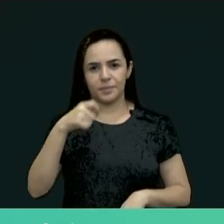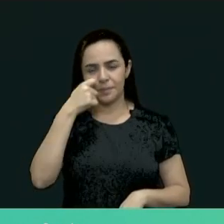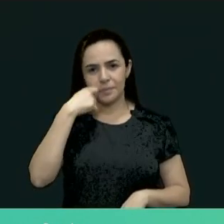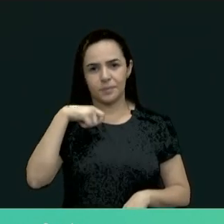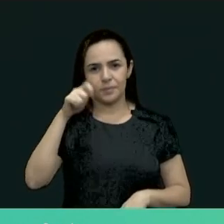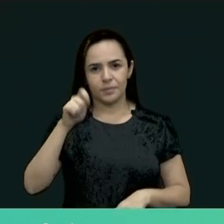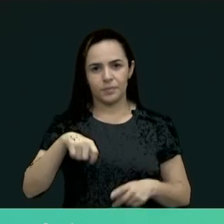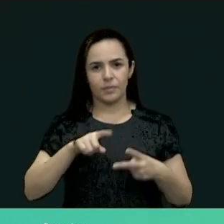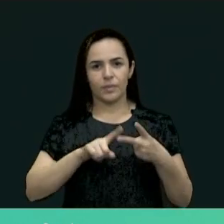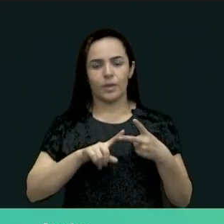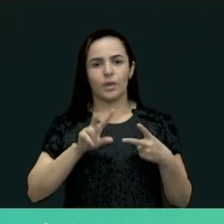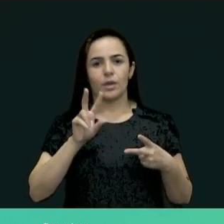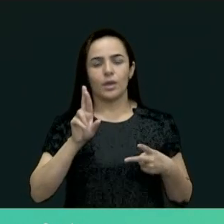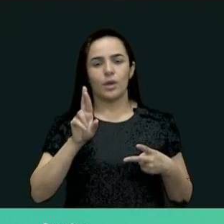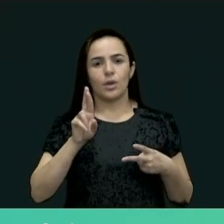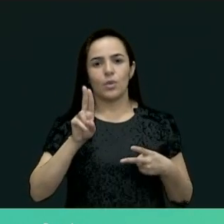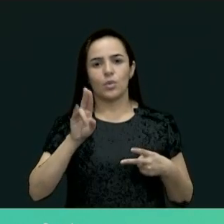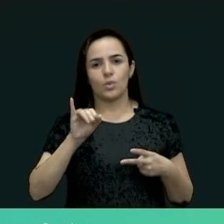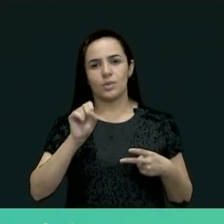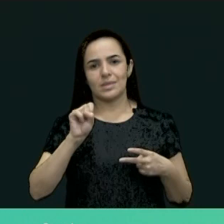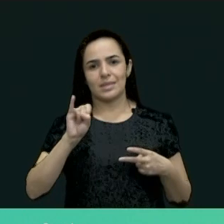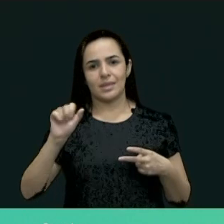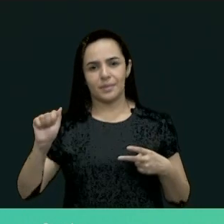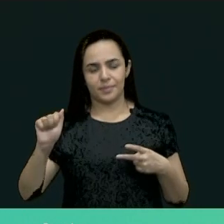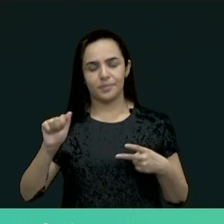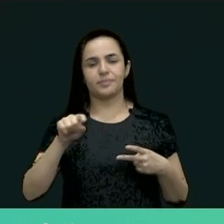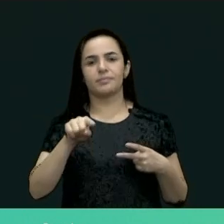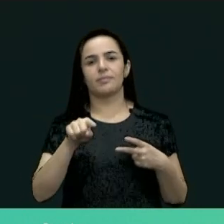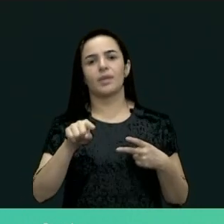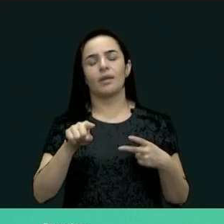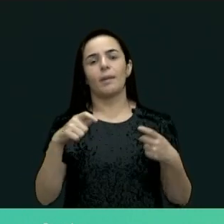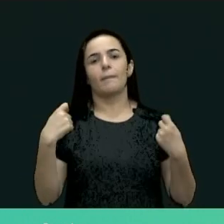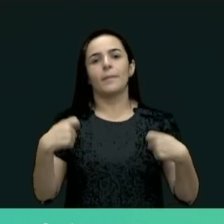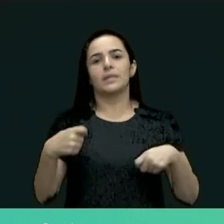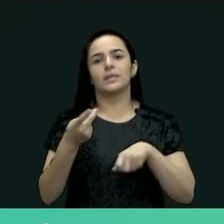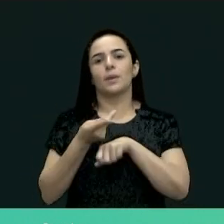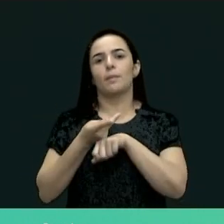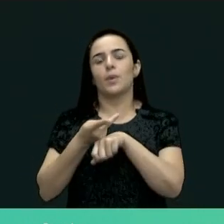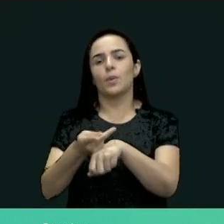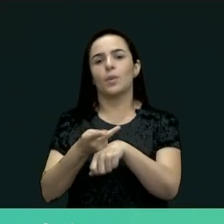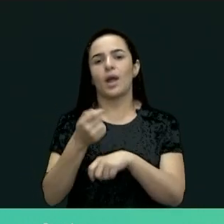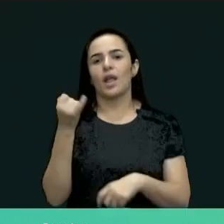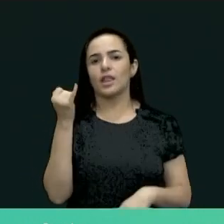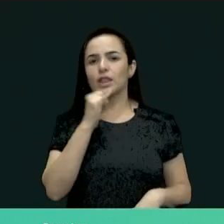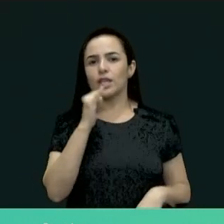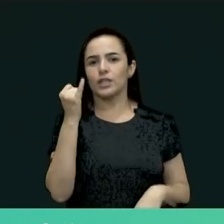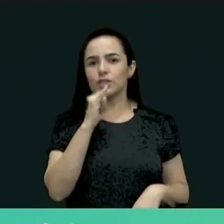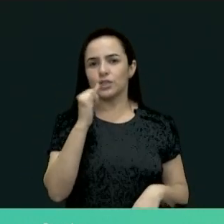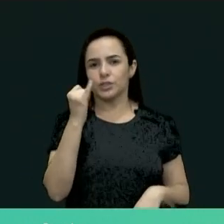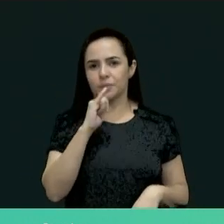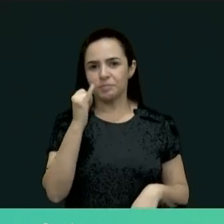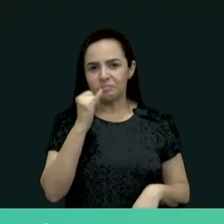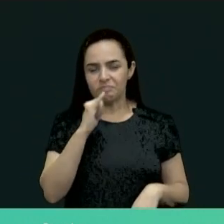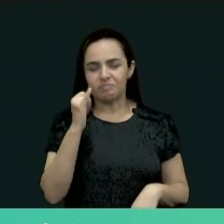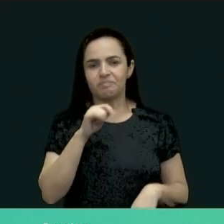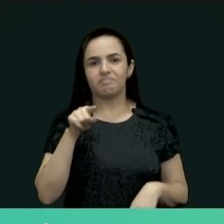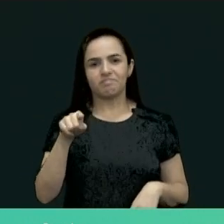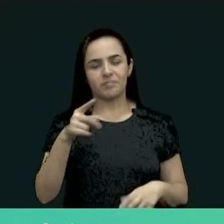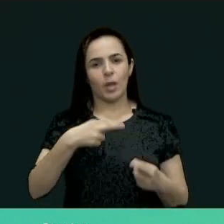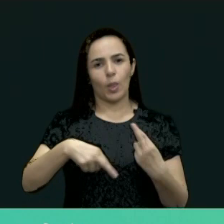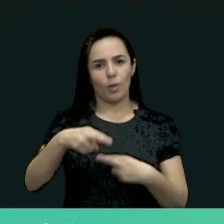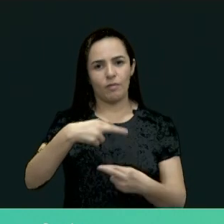entenderam que eles precisam buscar a segurança energética, e esta segurança energética virá a partir